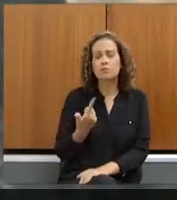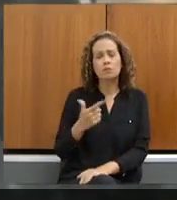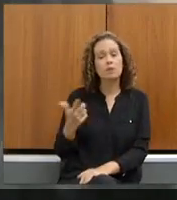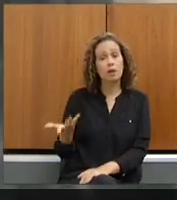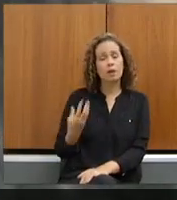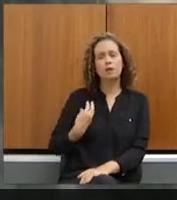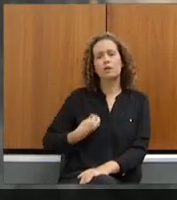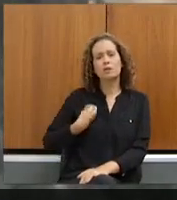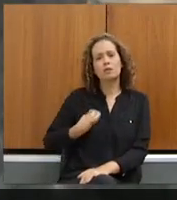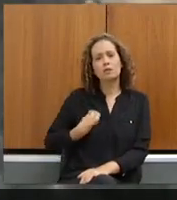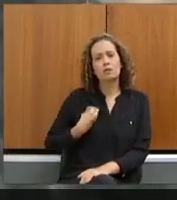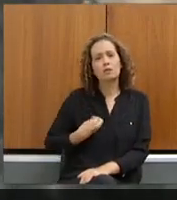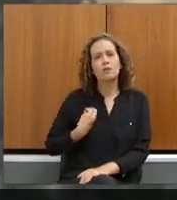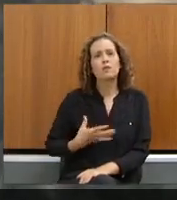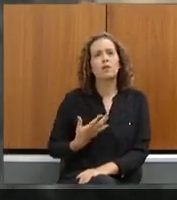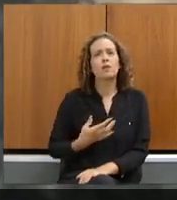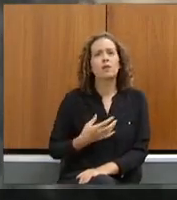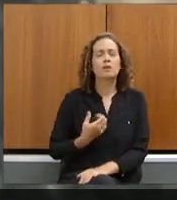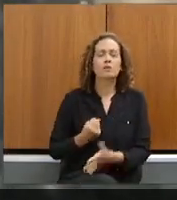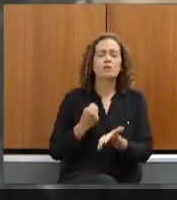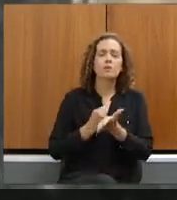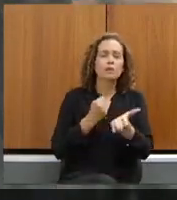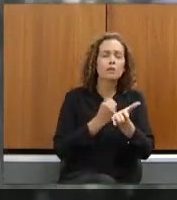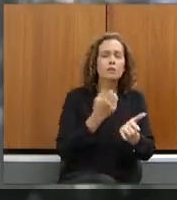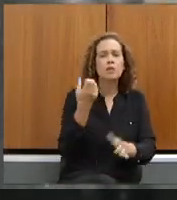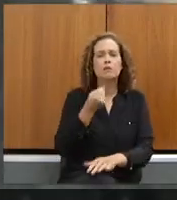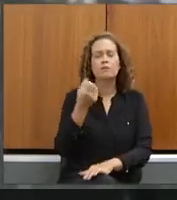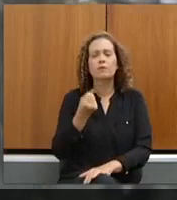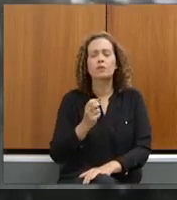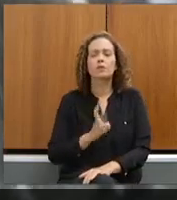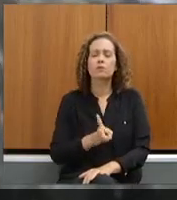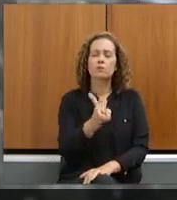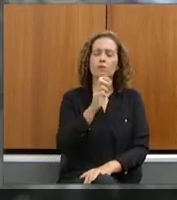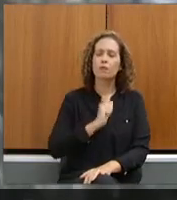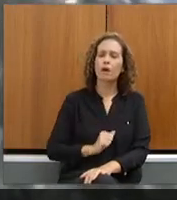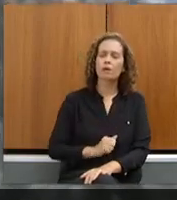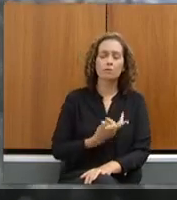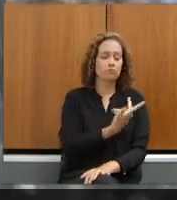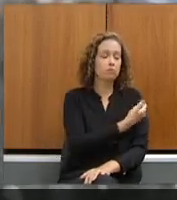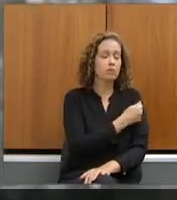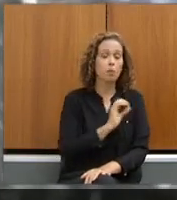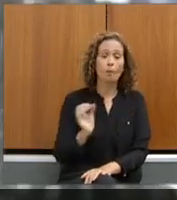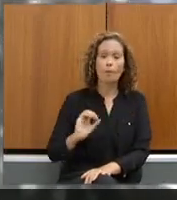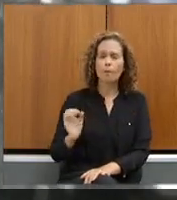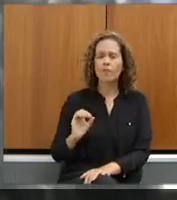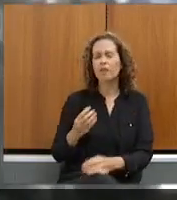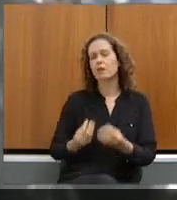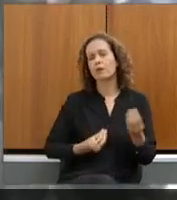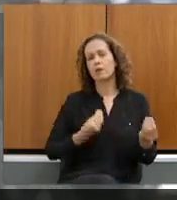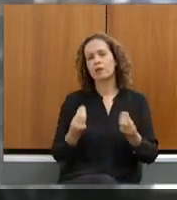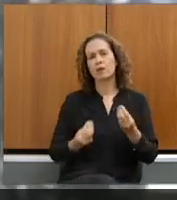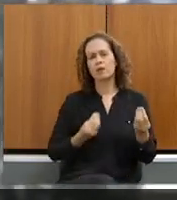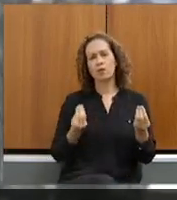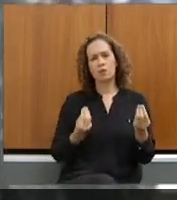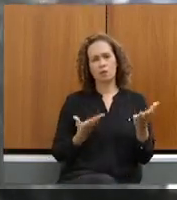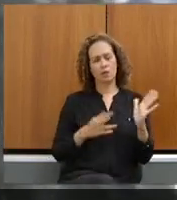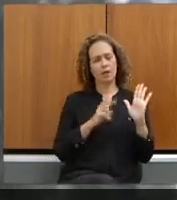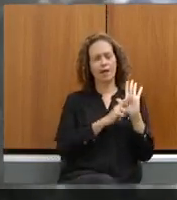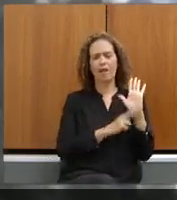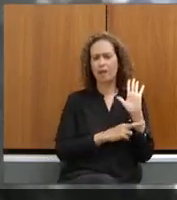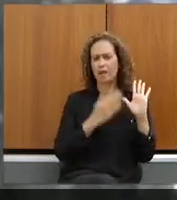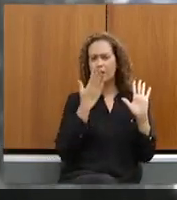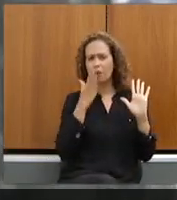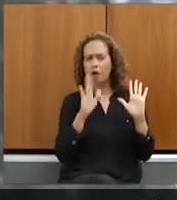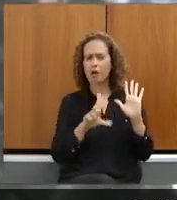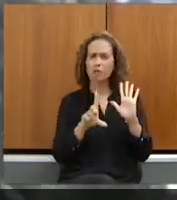de benefício prestação continuada elas não foram vacinadas que correto aplicar hoje qual é